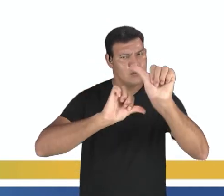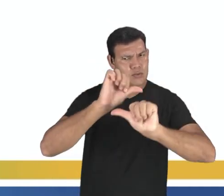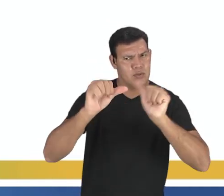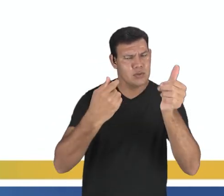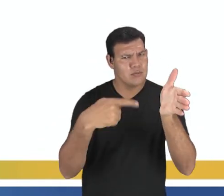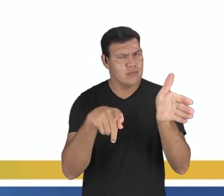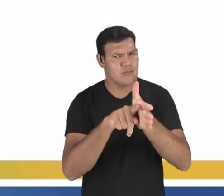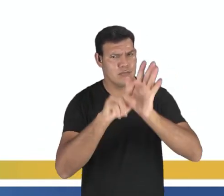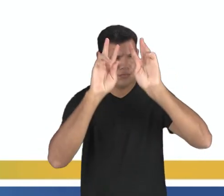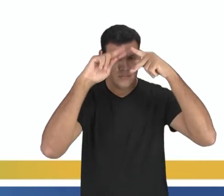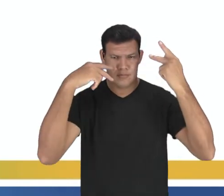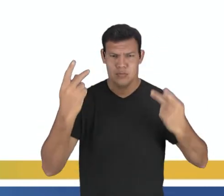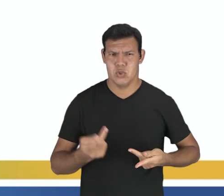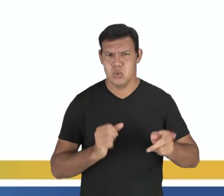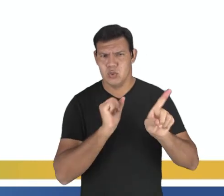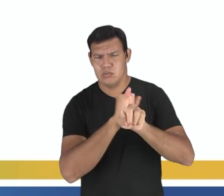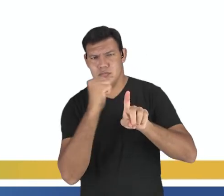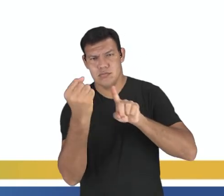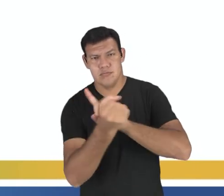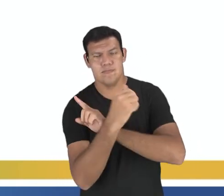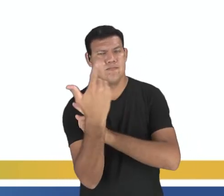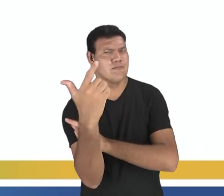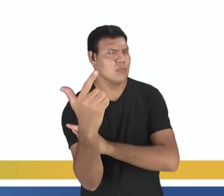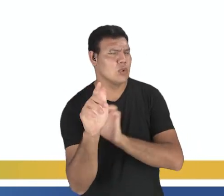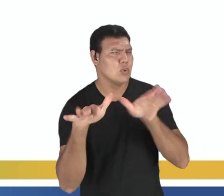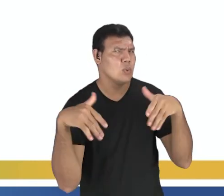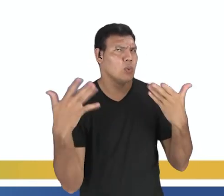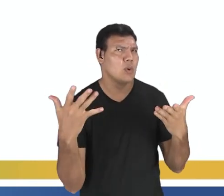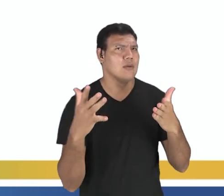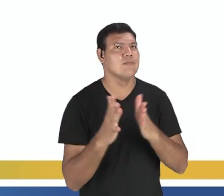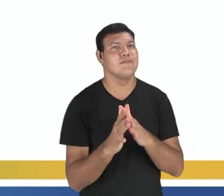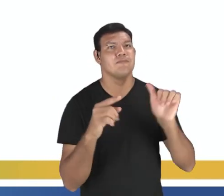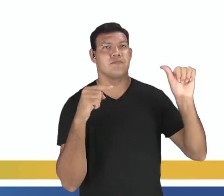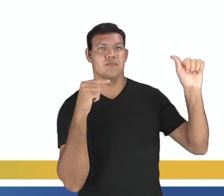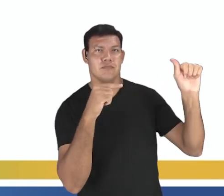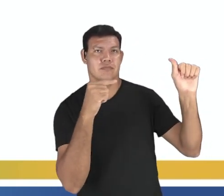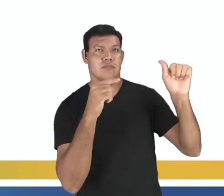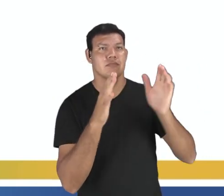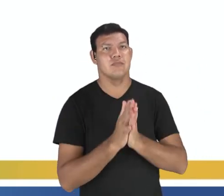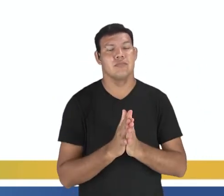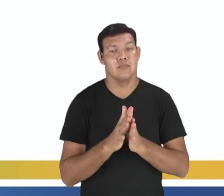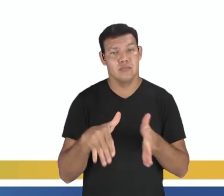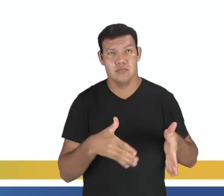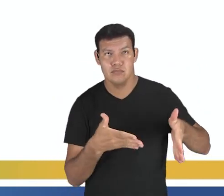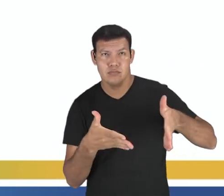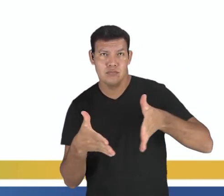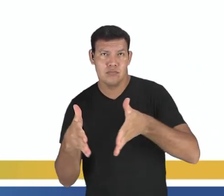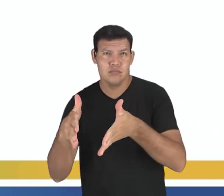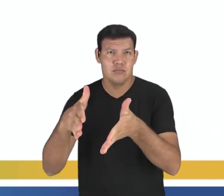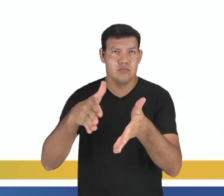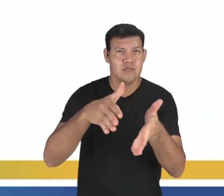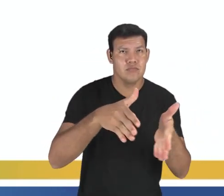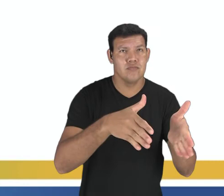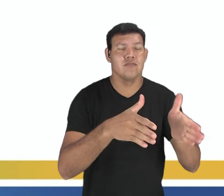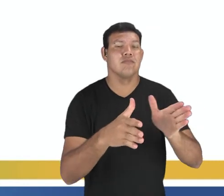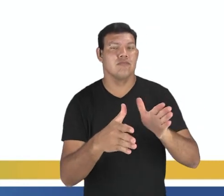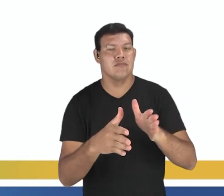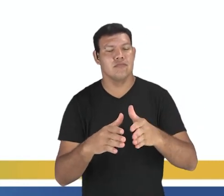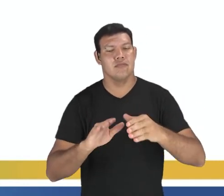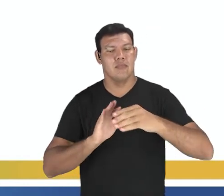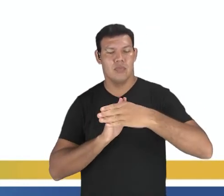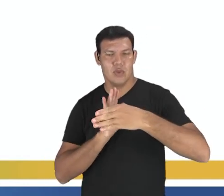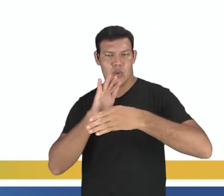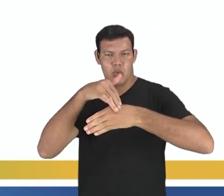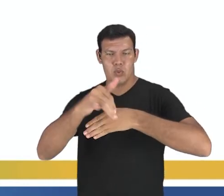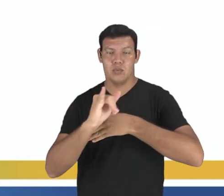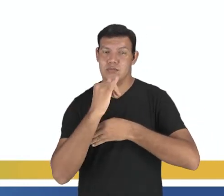da sociedade no seu meio. Vamos lá ver as alternativas. Letra A, um rio utilizado para a geração de